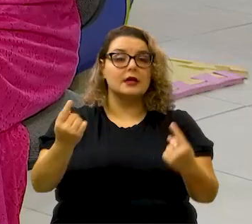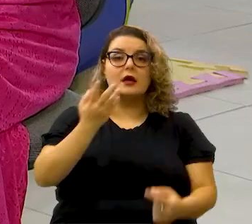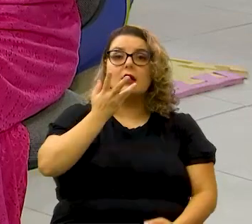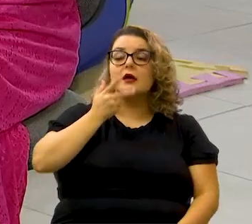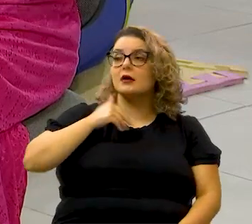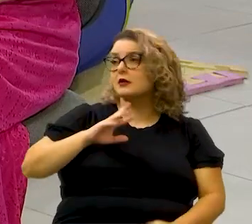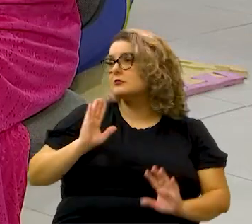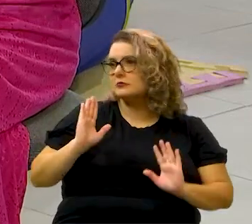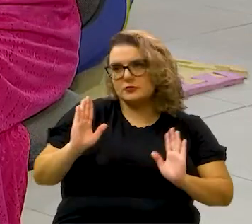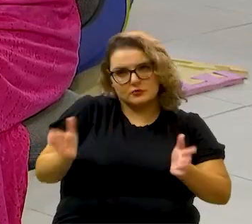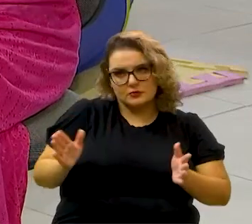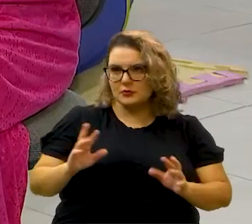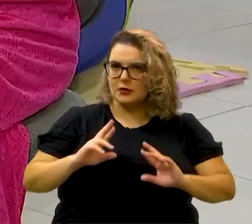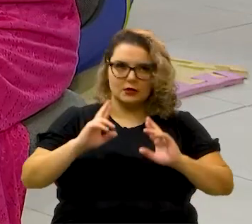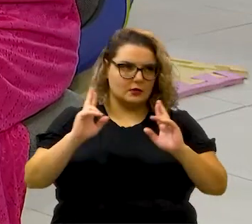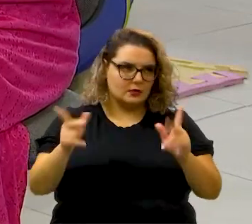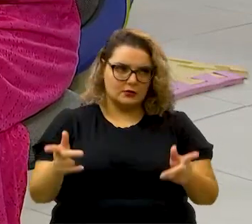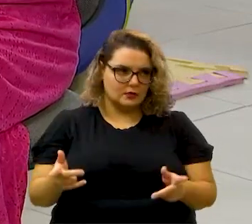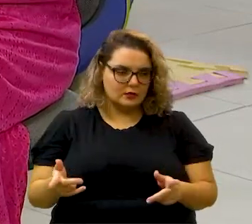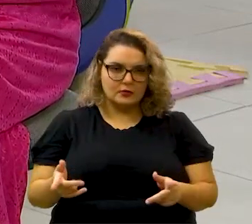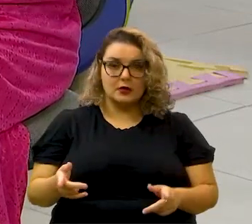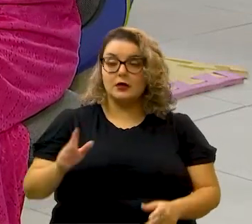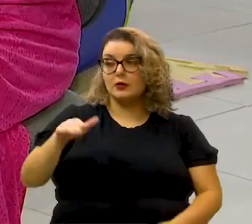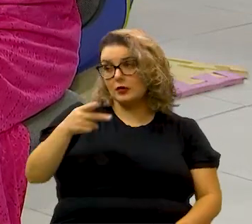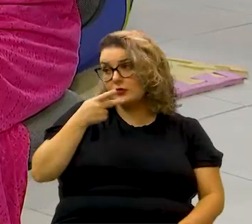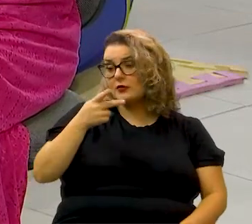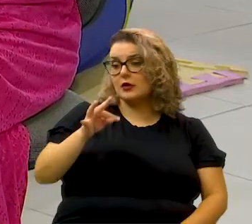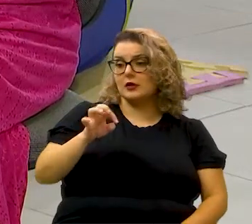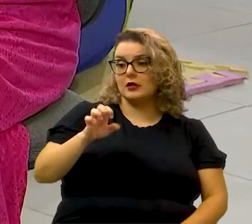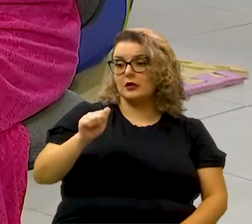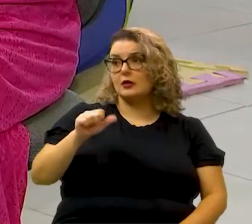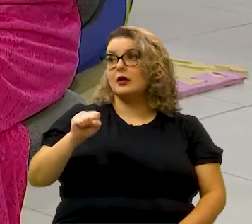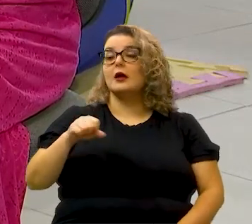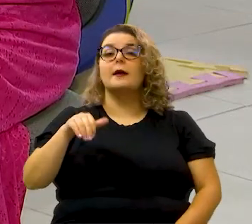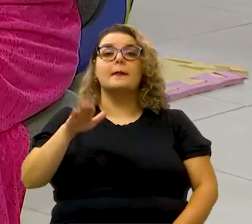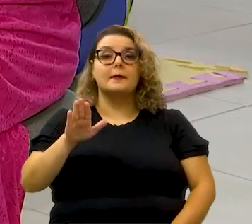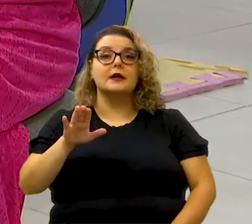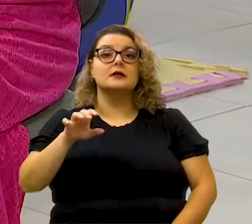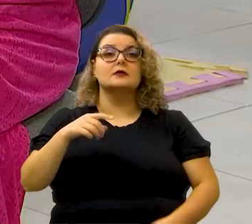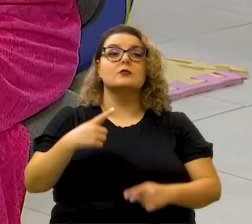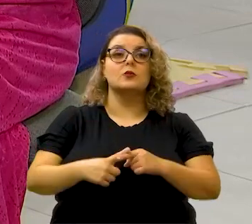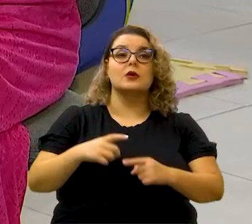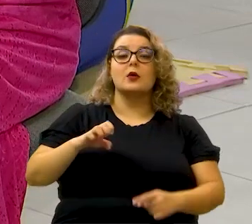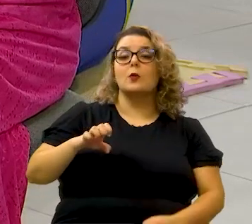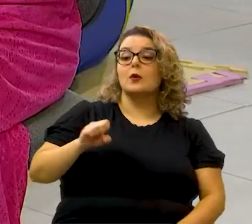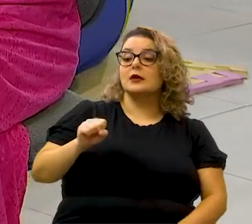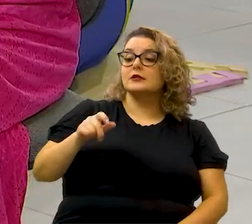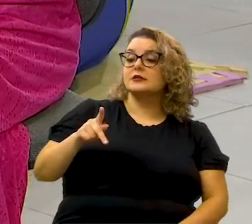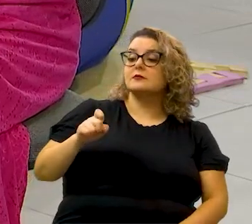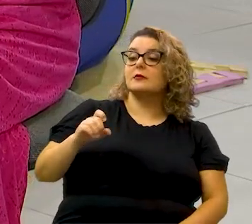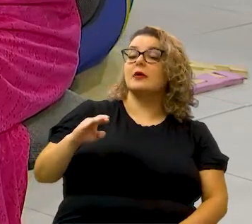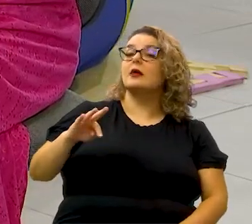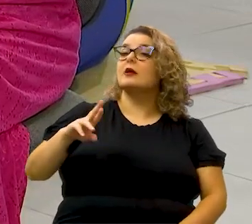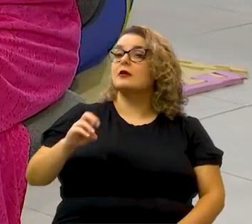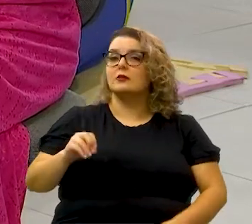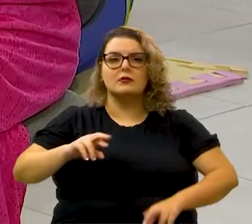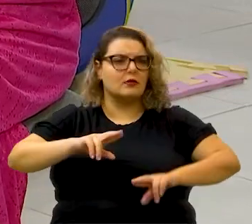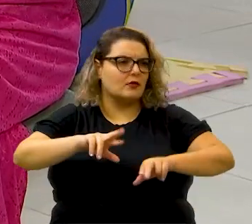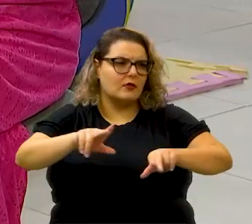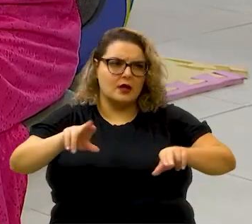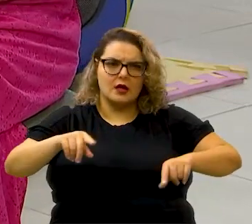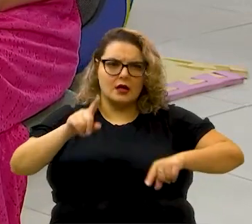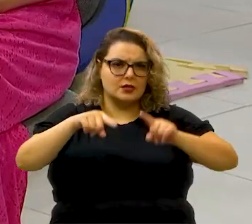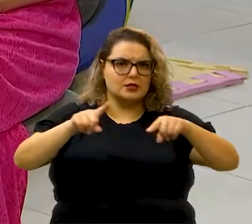sabe que cada criança já é diferente. E quando a gente fala de TEA, ainda mais, né? É um espectro. Então tem